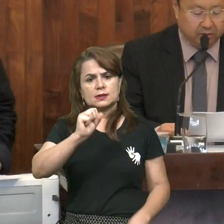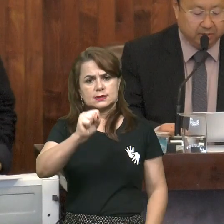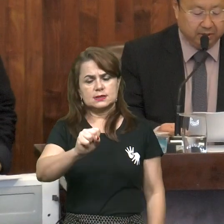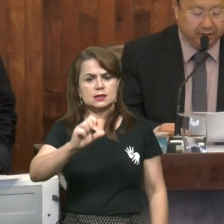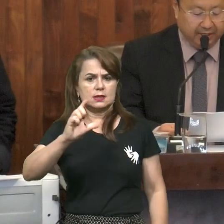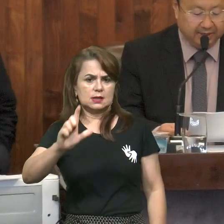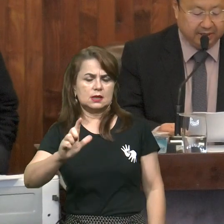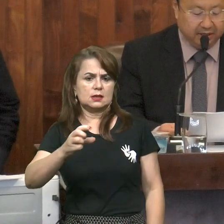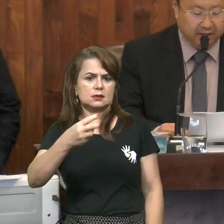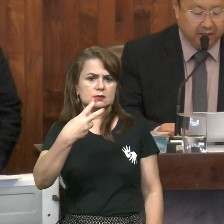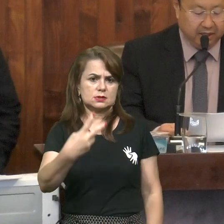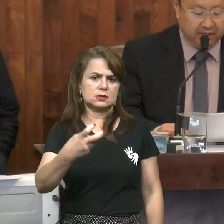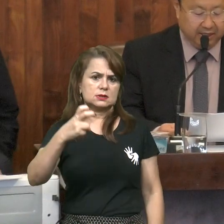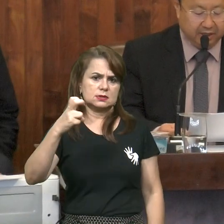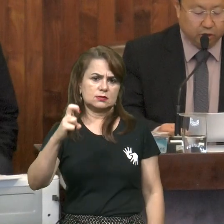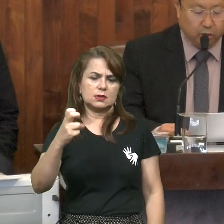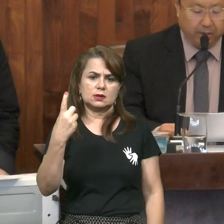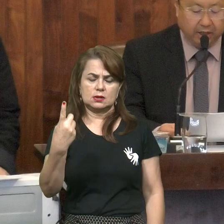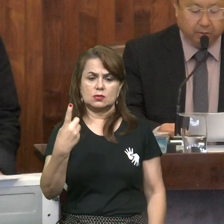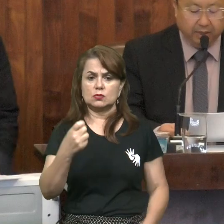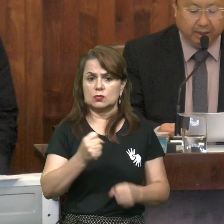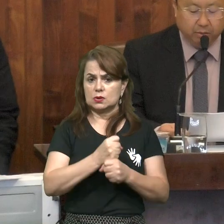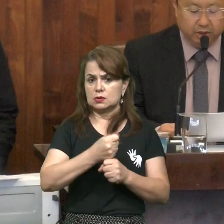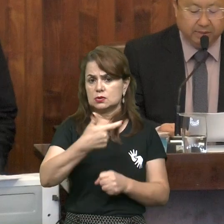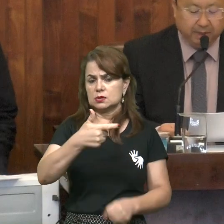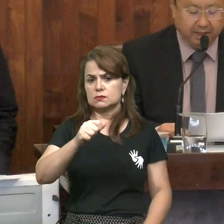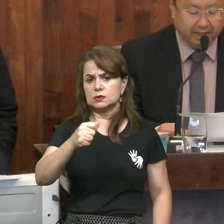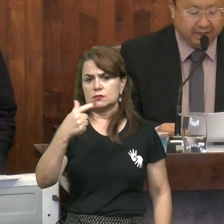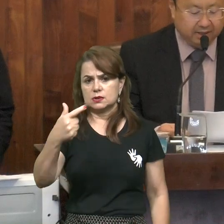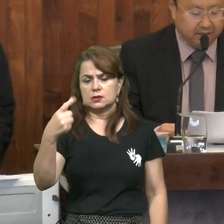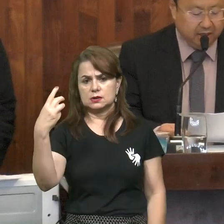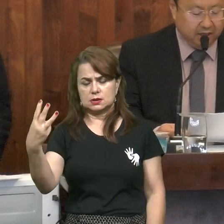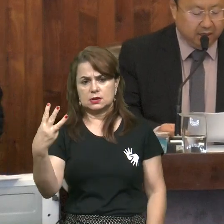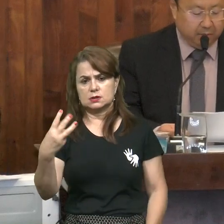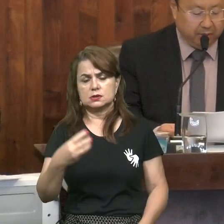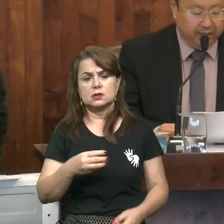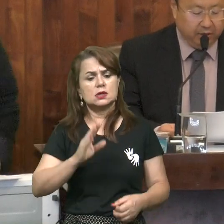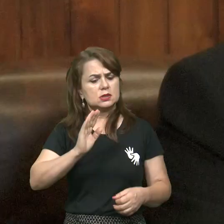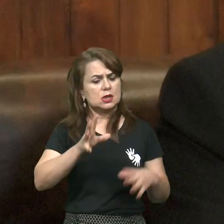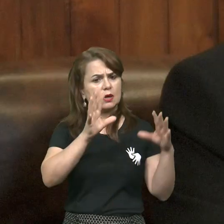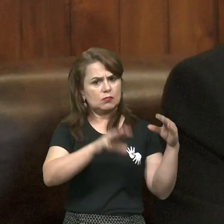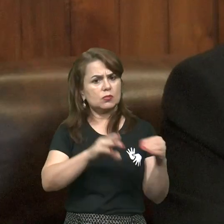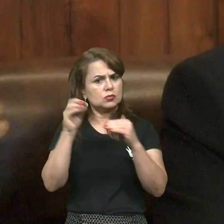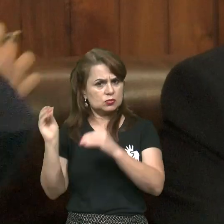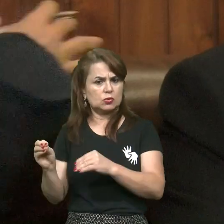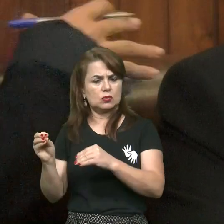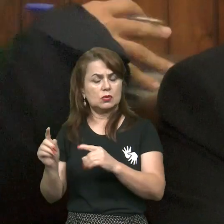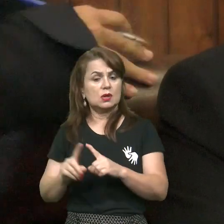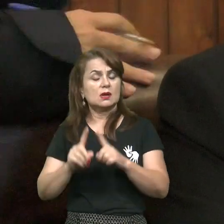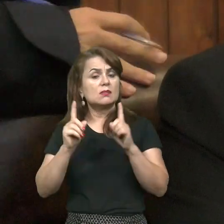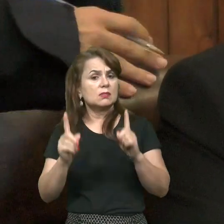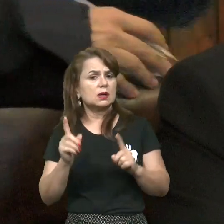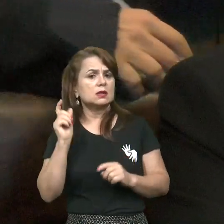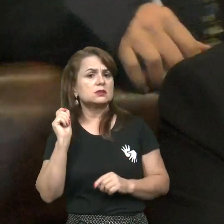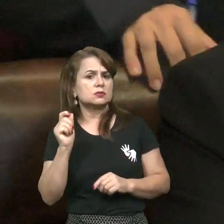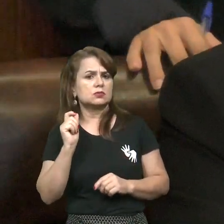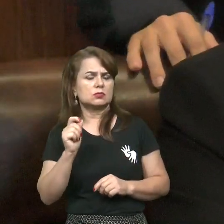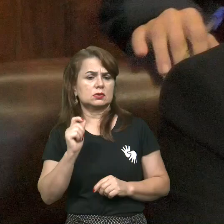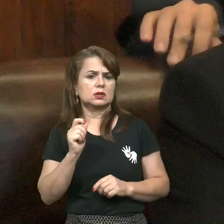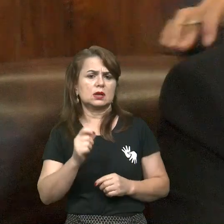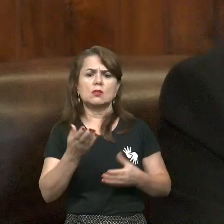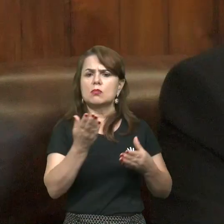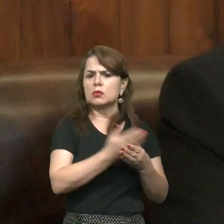CL 251-2013, e já desocupado pela municipalidade. Porém, nota-se grande morosidade no andamento